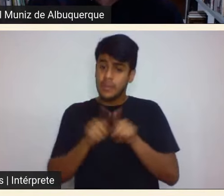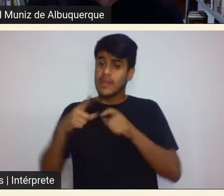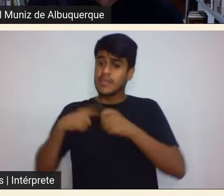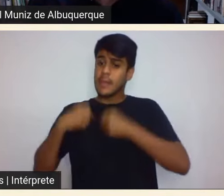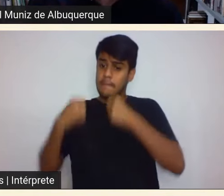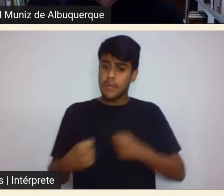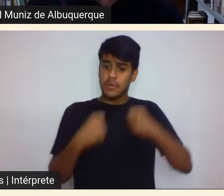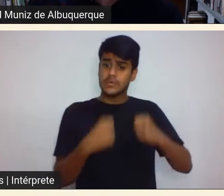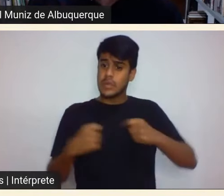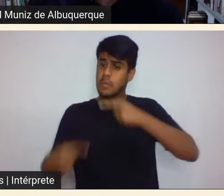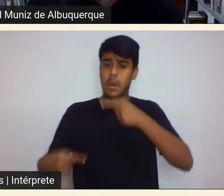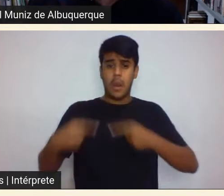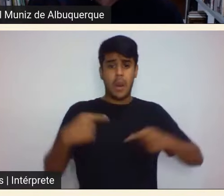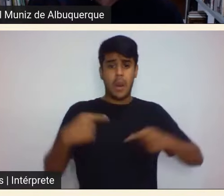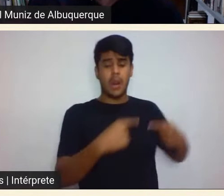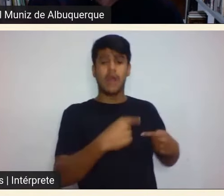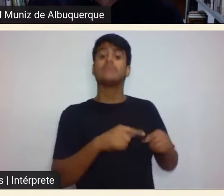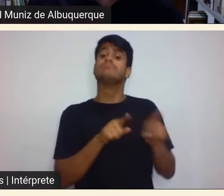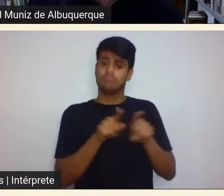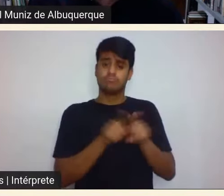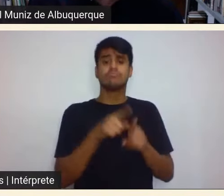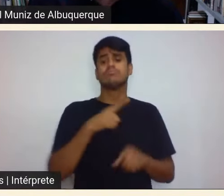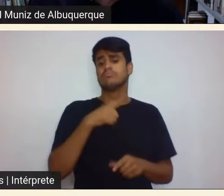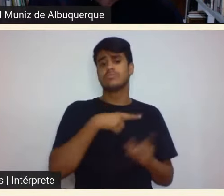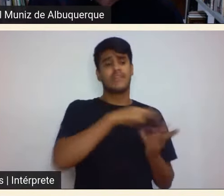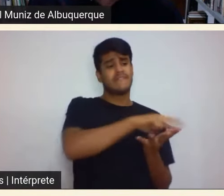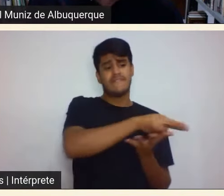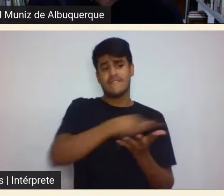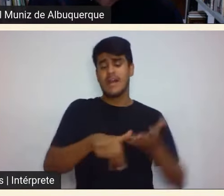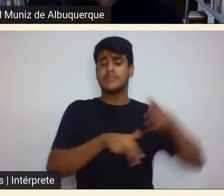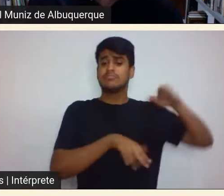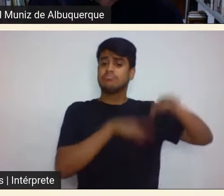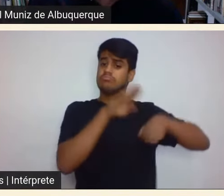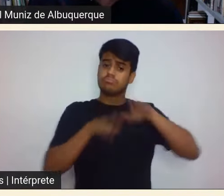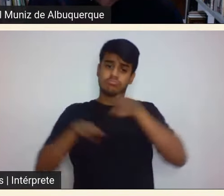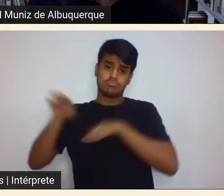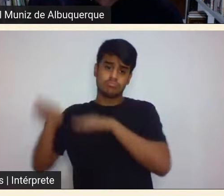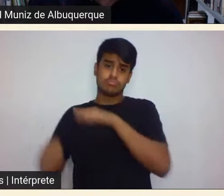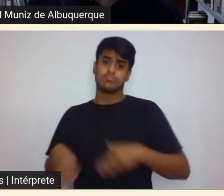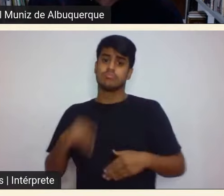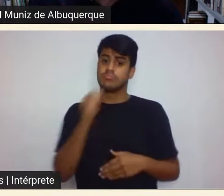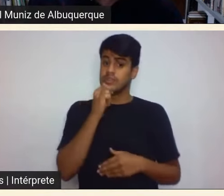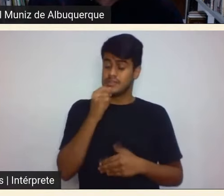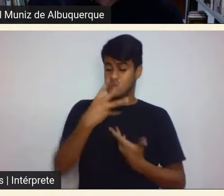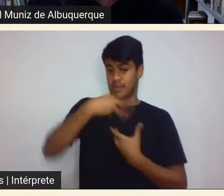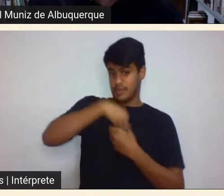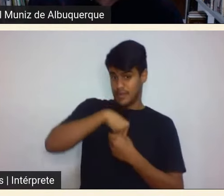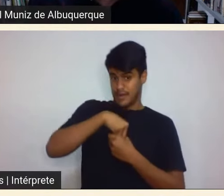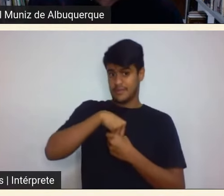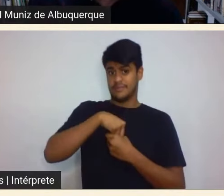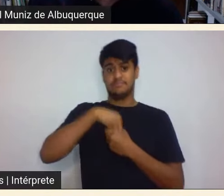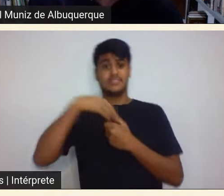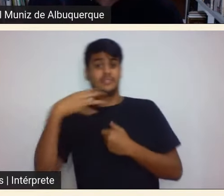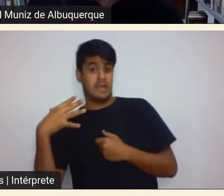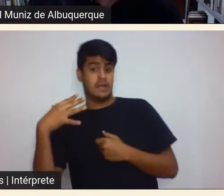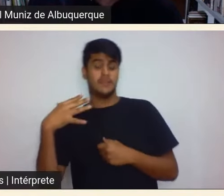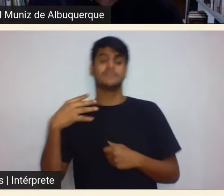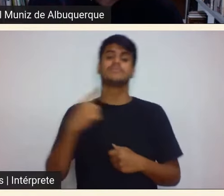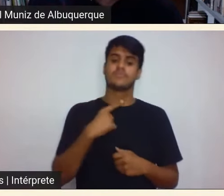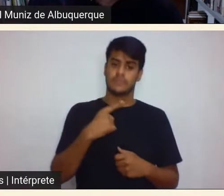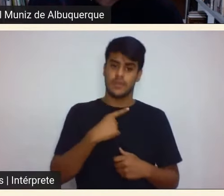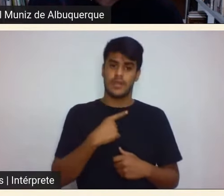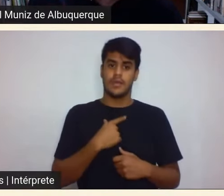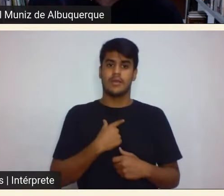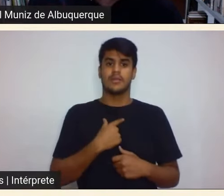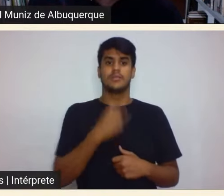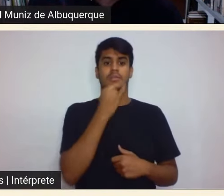também aparecem em diferentes escalas, em escalas internas, em escalas externas. São os circuitos do